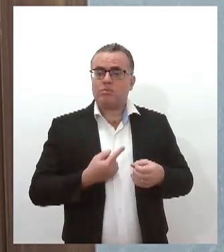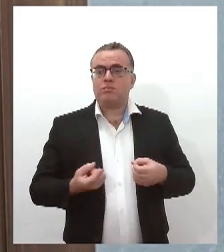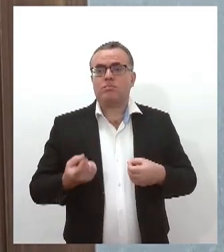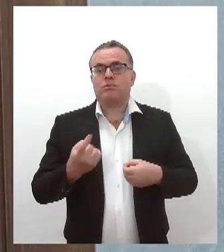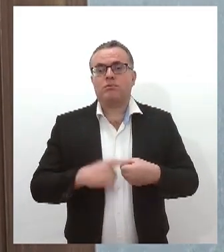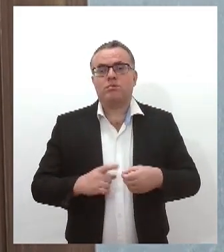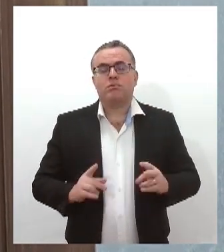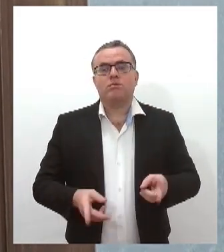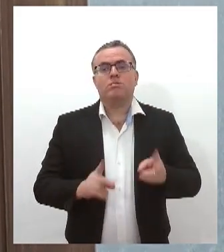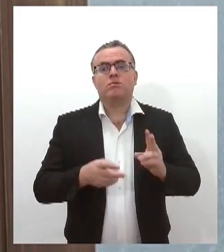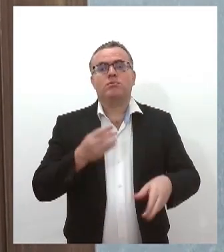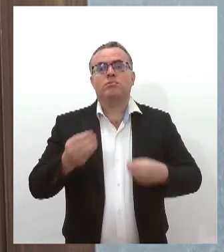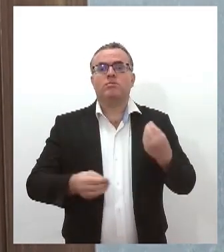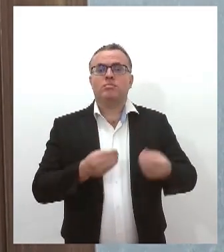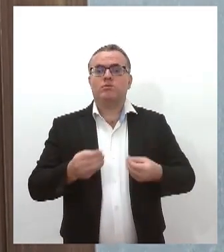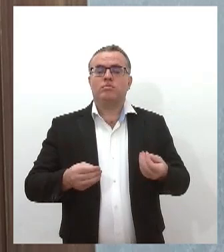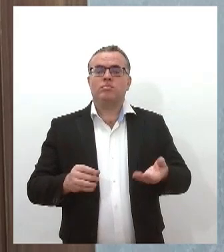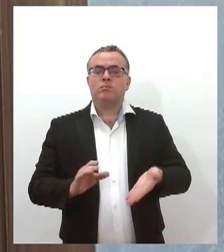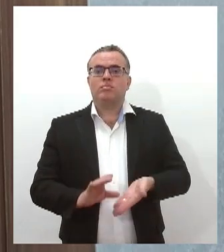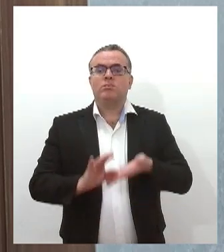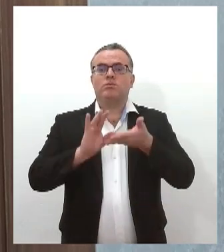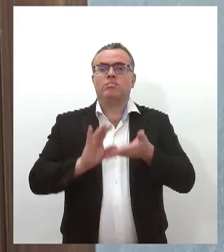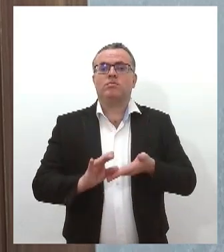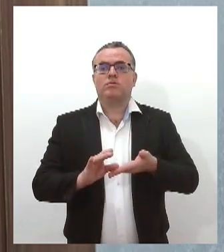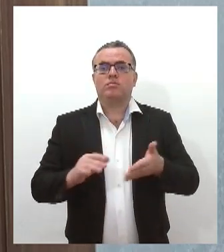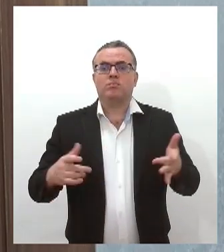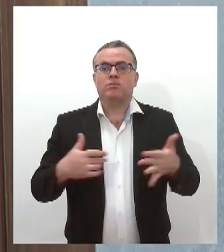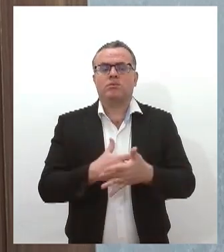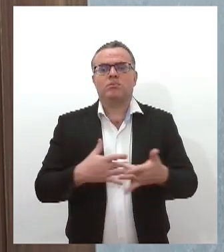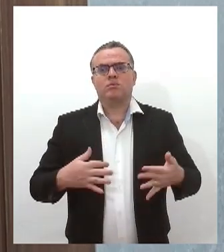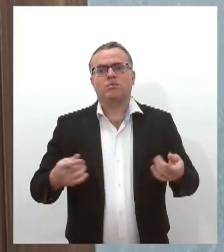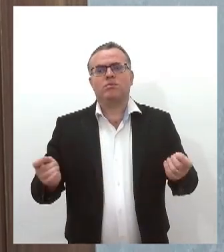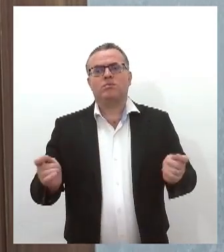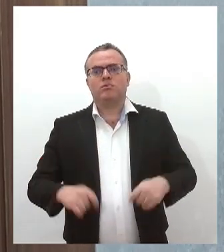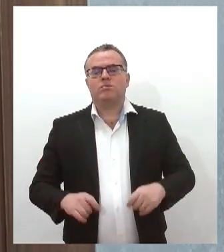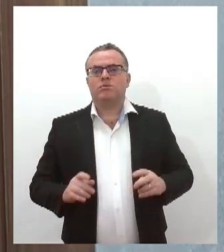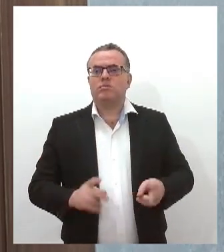no Conselho das Cidades. Né? Esse ministério ele foi extinto